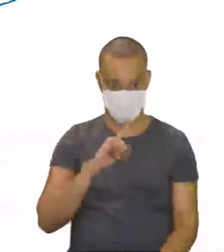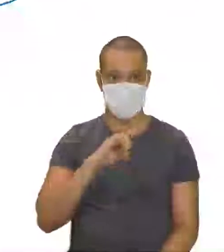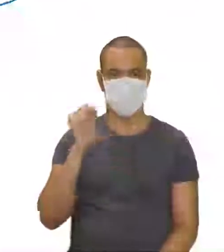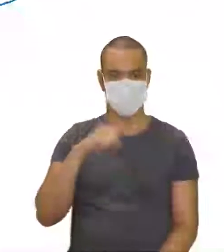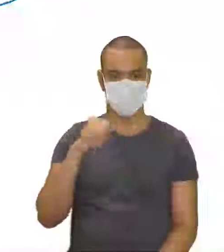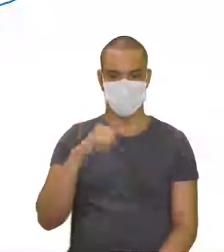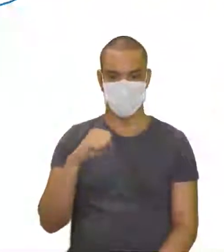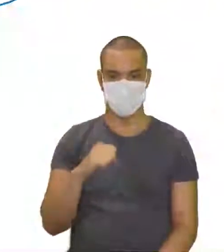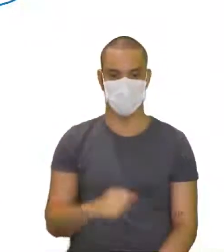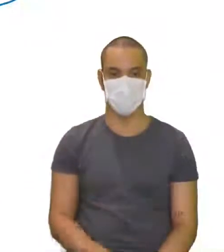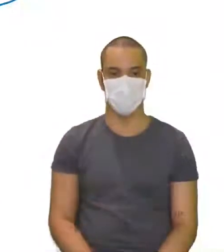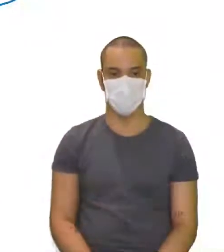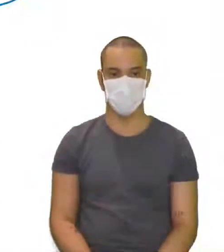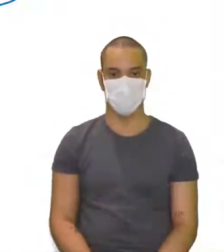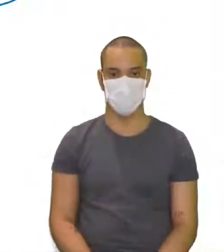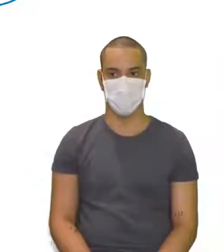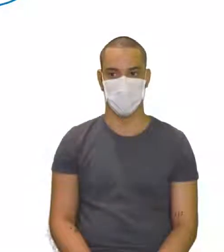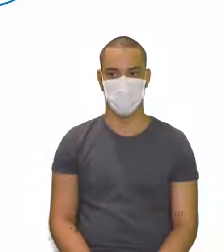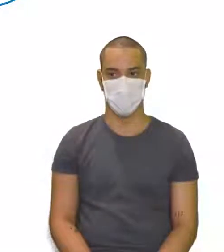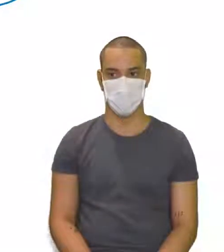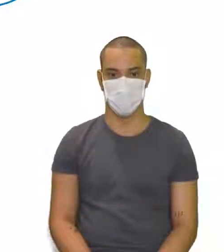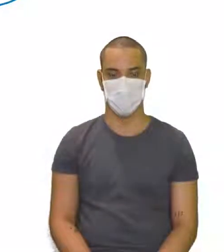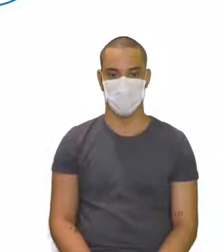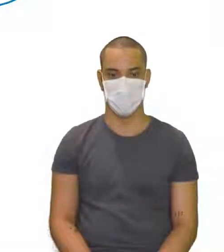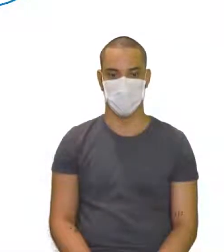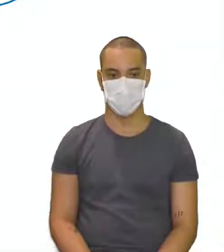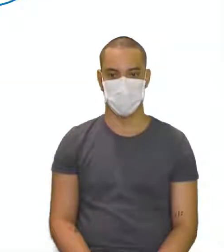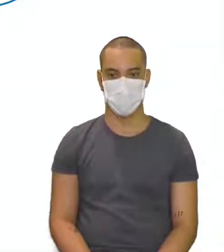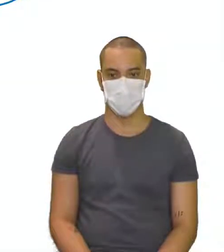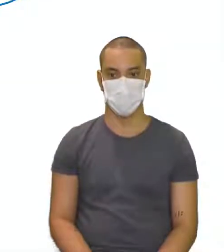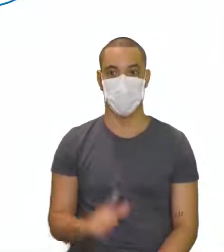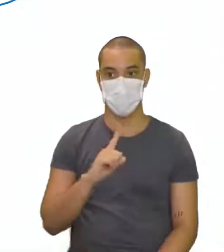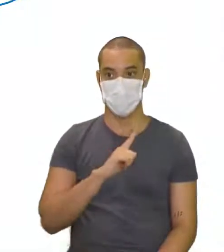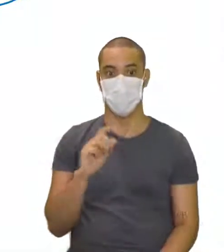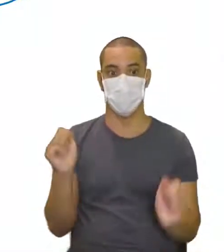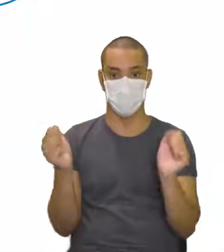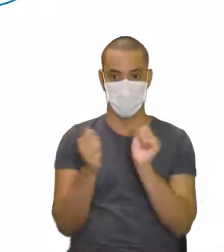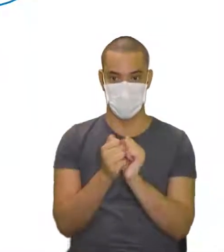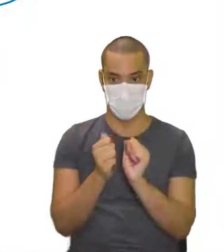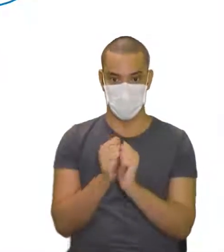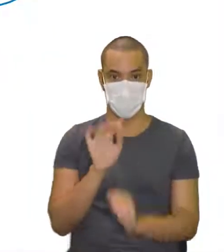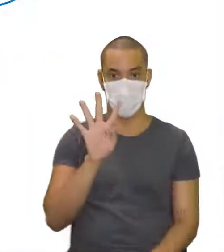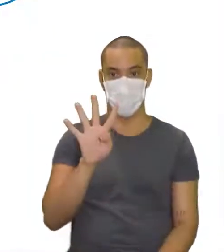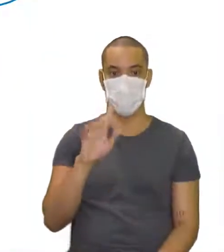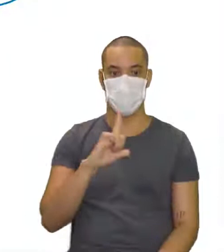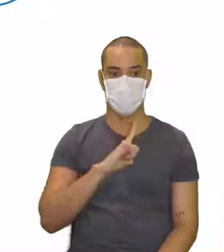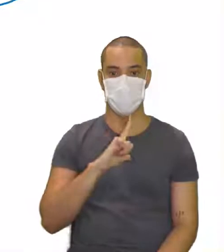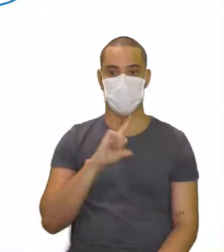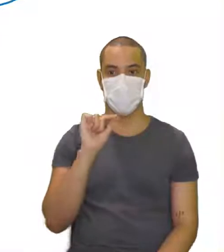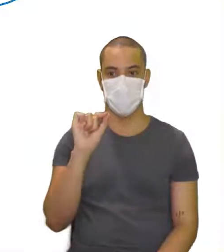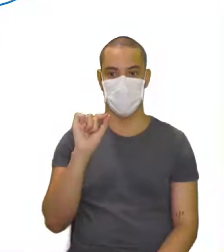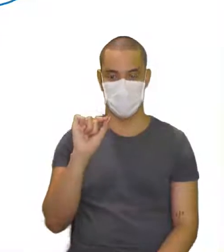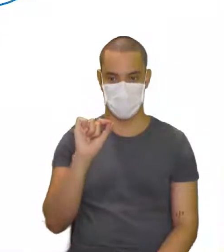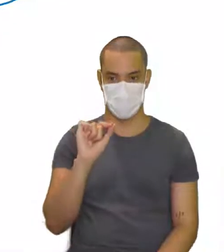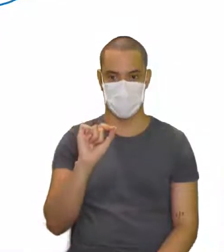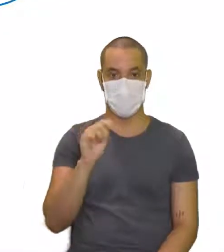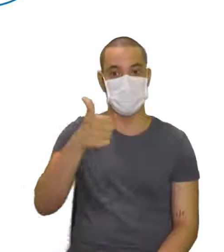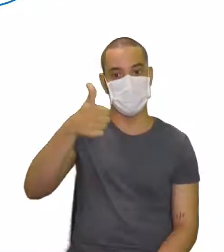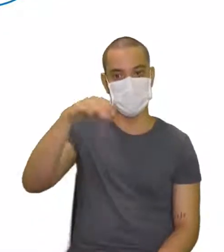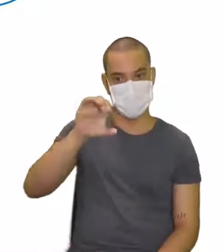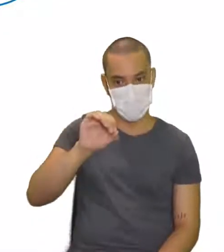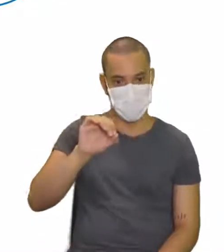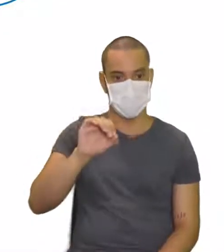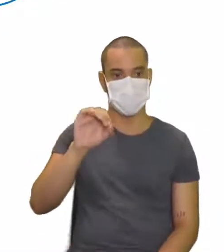sim, ok? Deixa eu colocar aqui. Pessoal, do lado do nosso 4, ele tem 10 elevado a